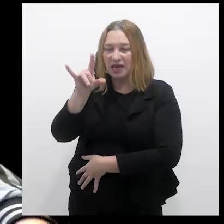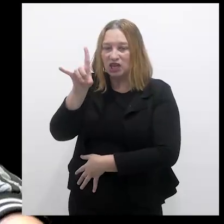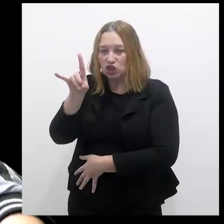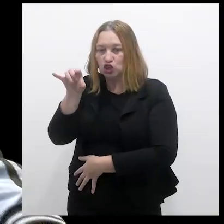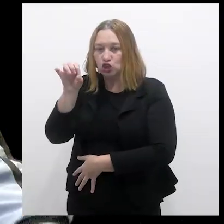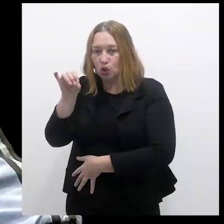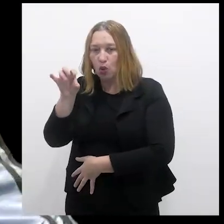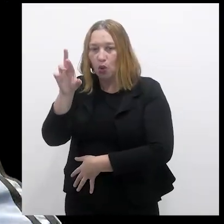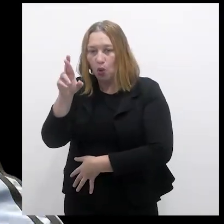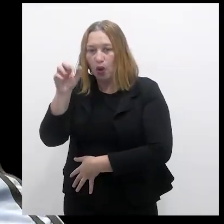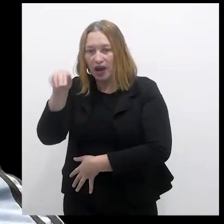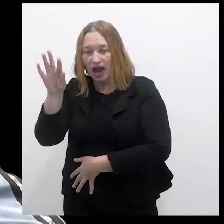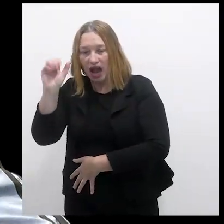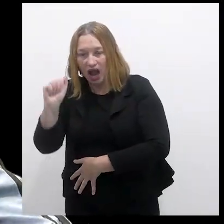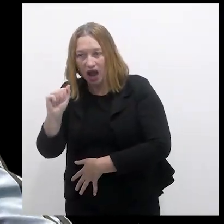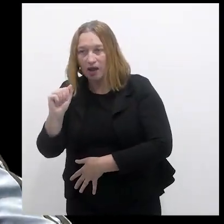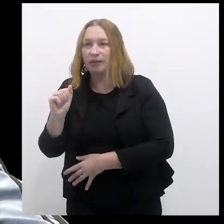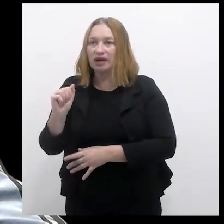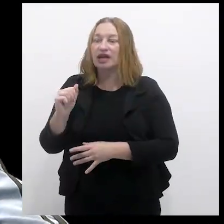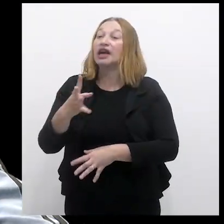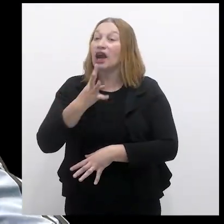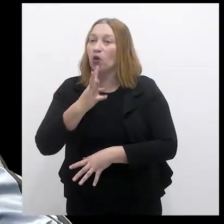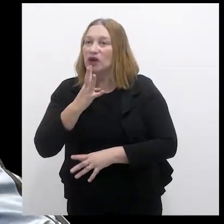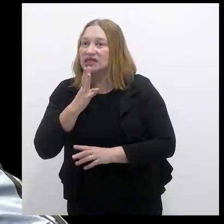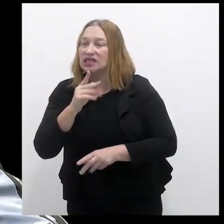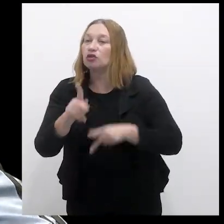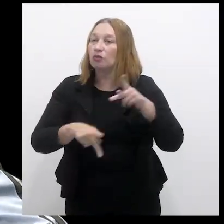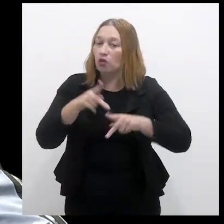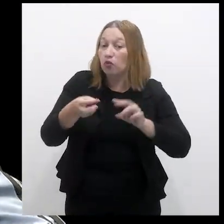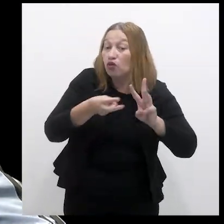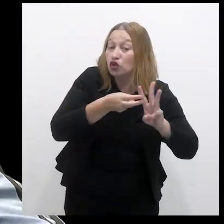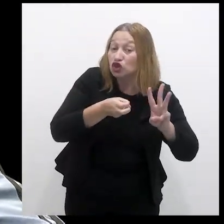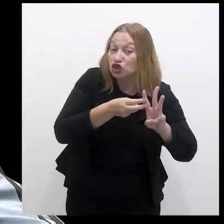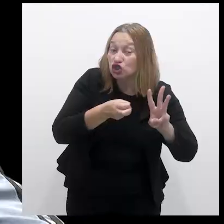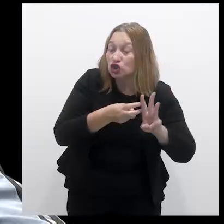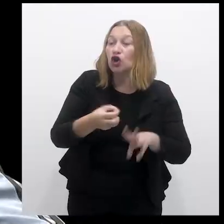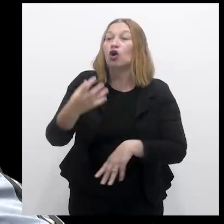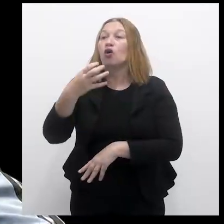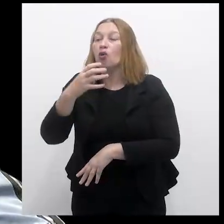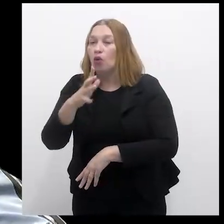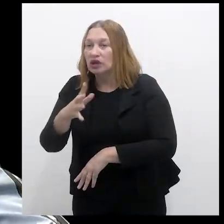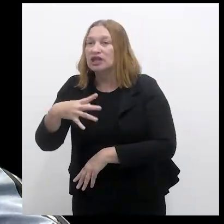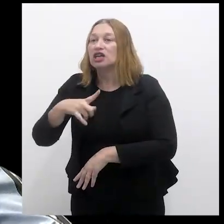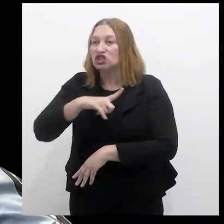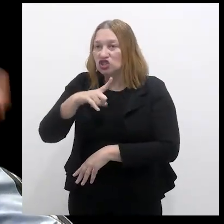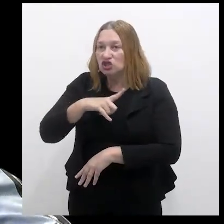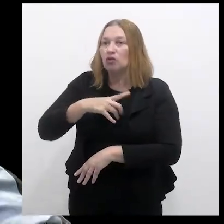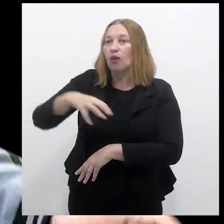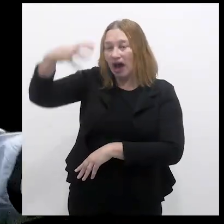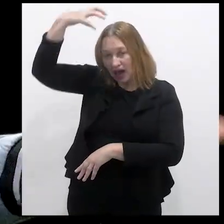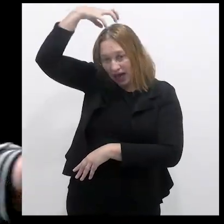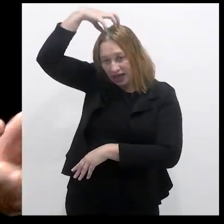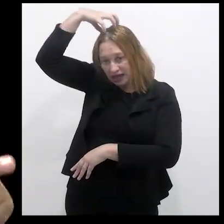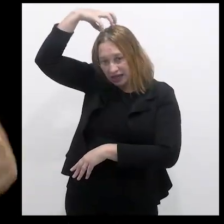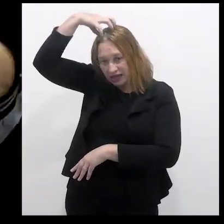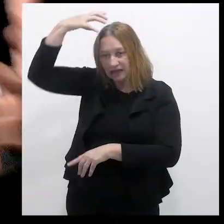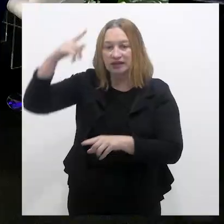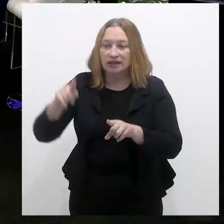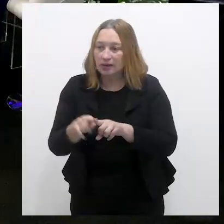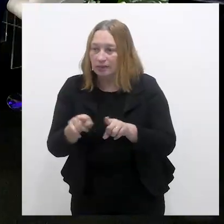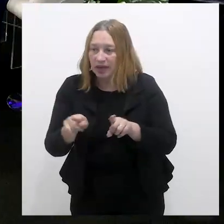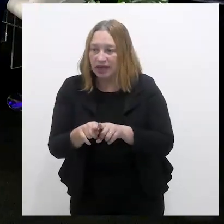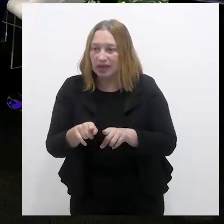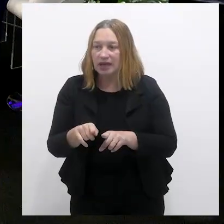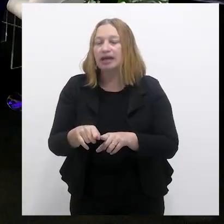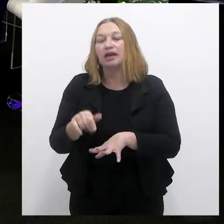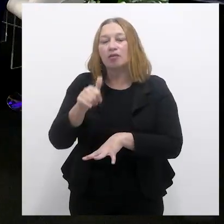nomes que o Brasil era chamado pelo povo indígena. Esse reino de Pindorama, que tinha uma rainha tirana, que proibia a música, e esses dois amigos tentavam trazer